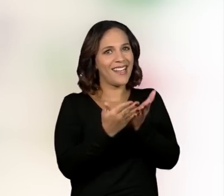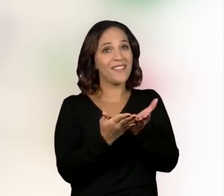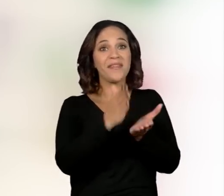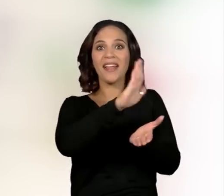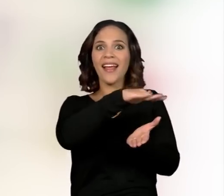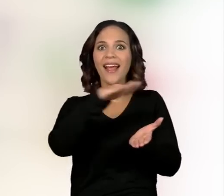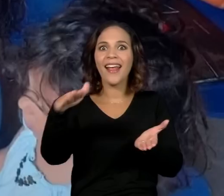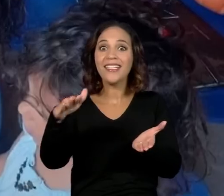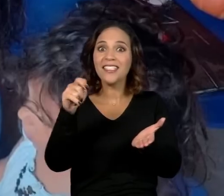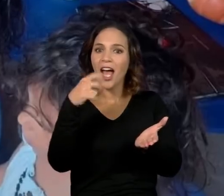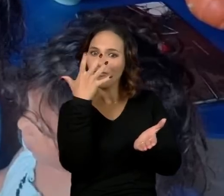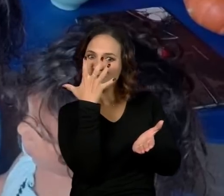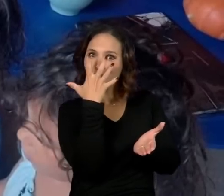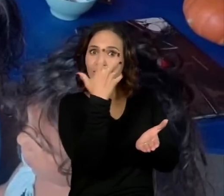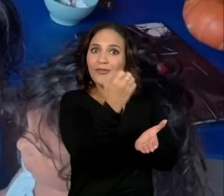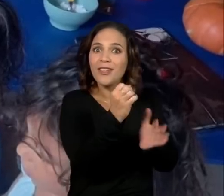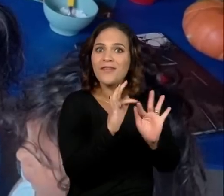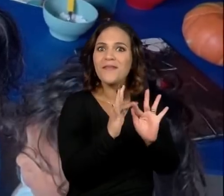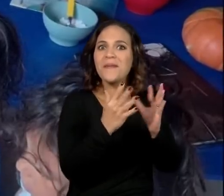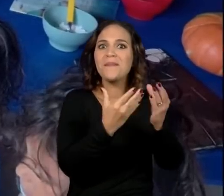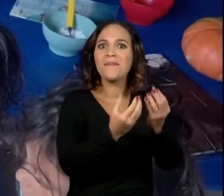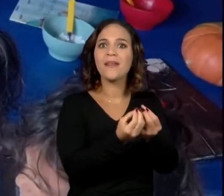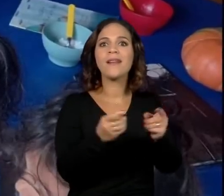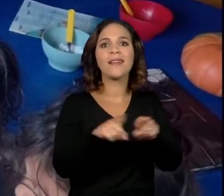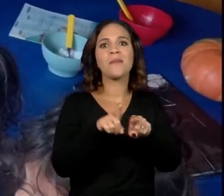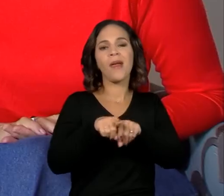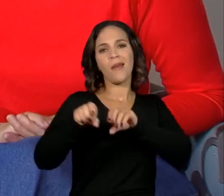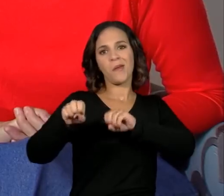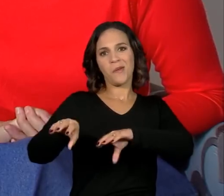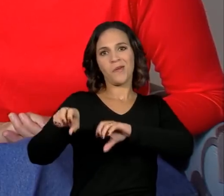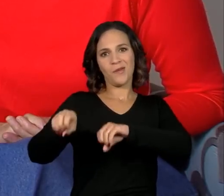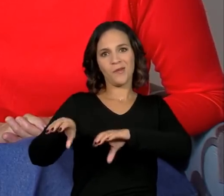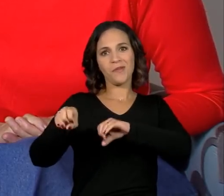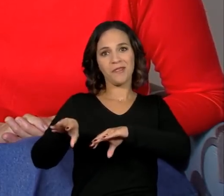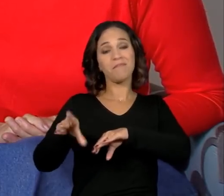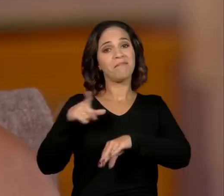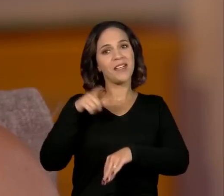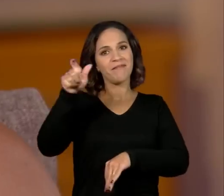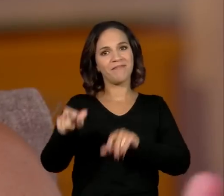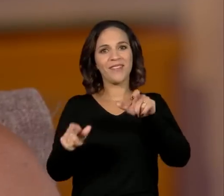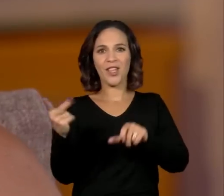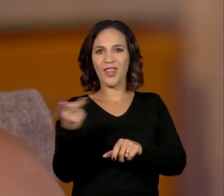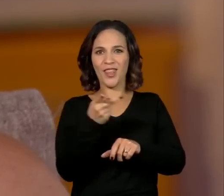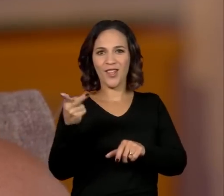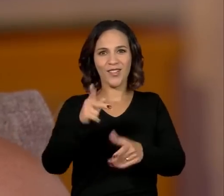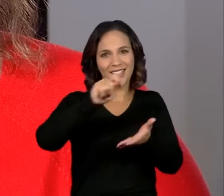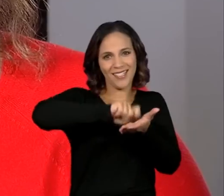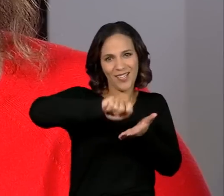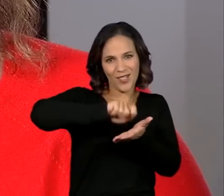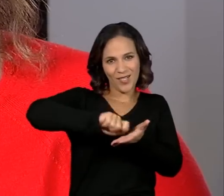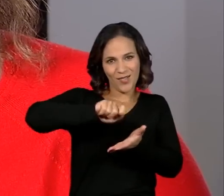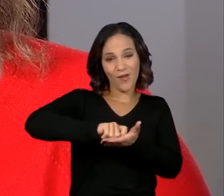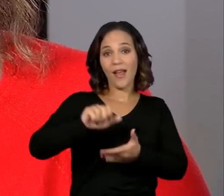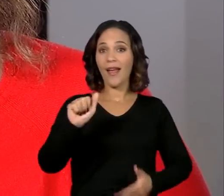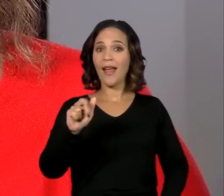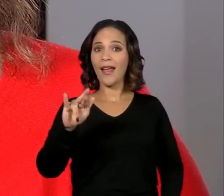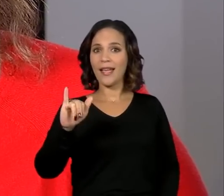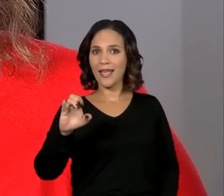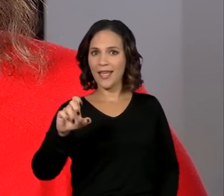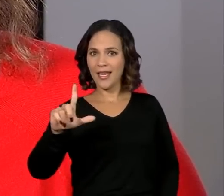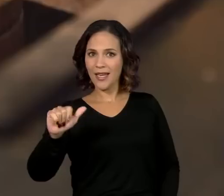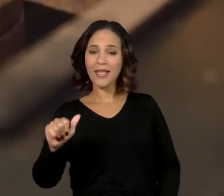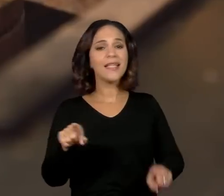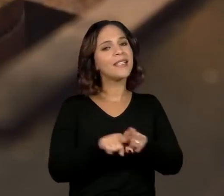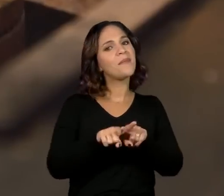pode atrair o interesse da família e de educadores, segundo as autoras Ariela Doctors e Maísa